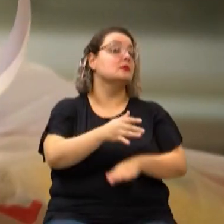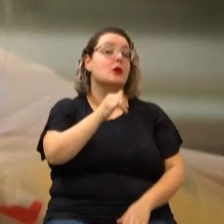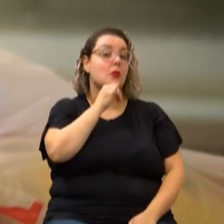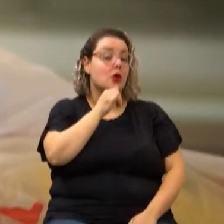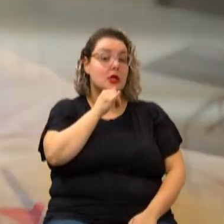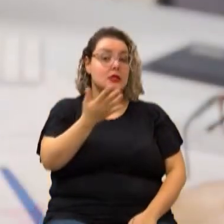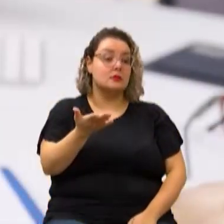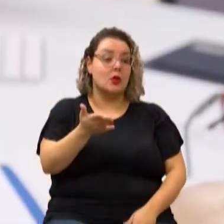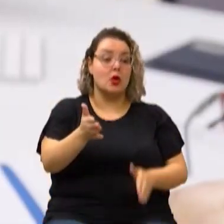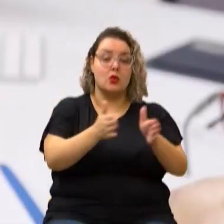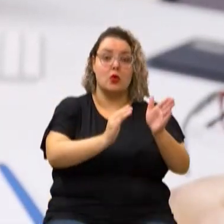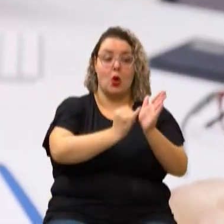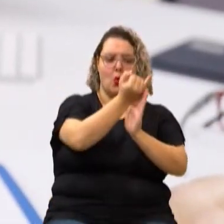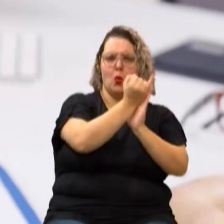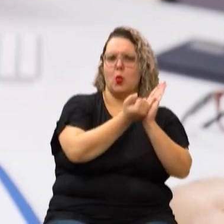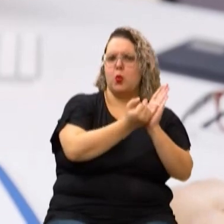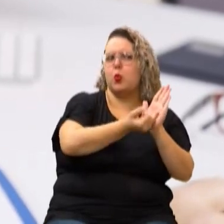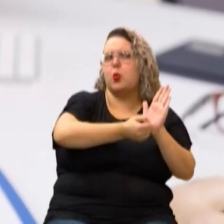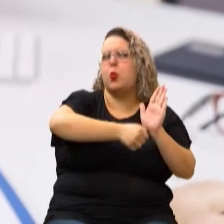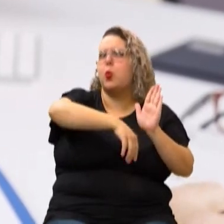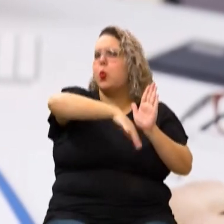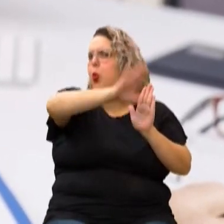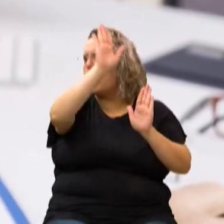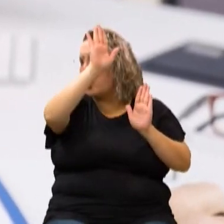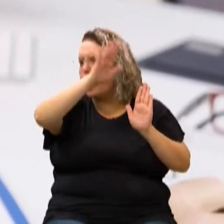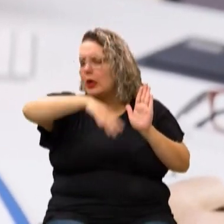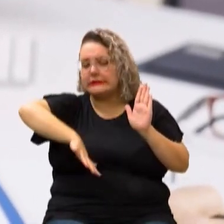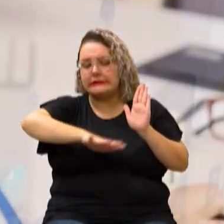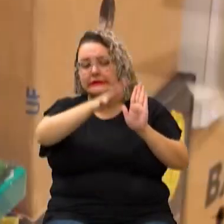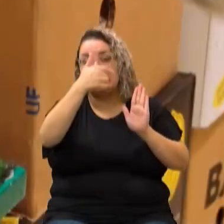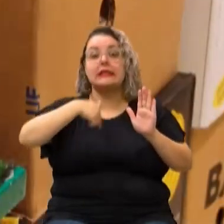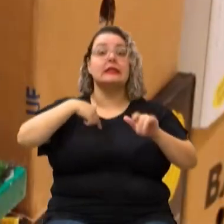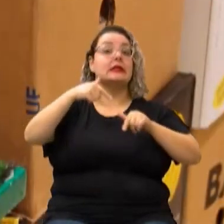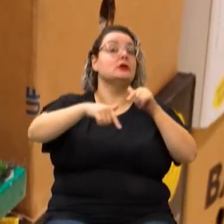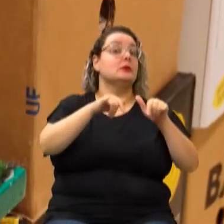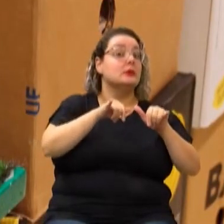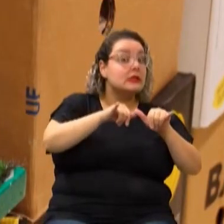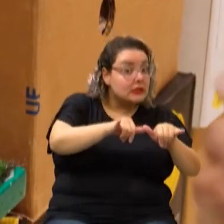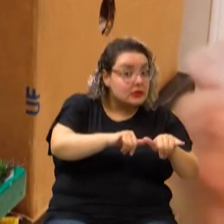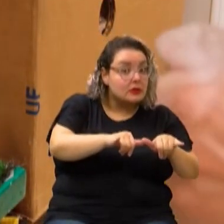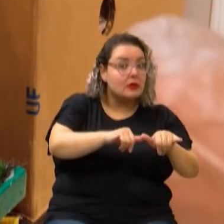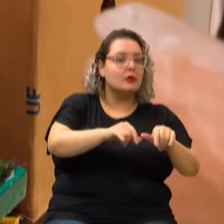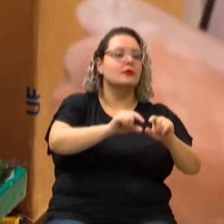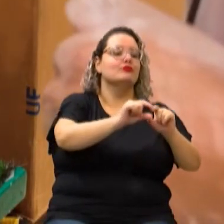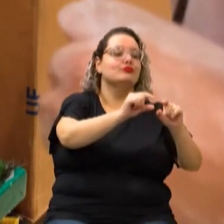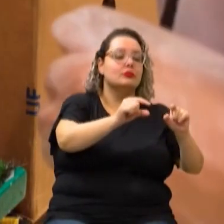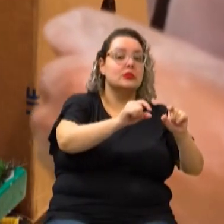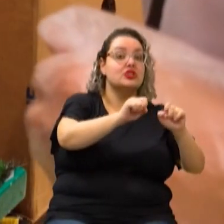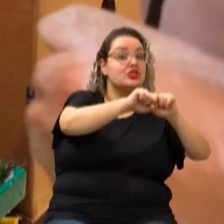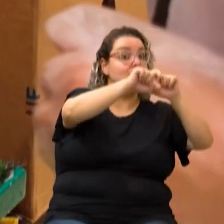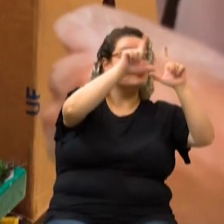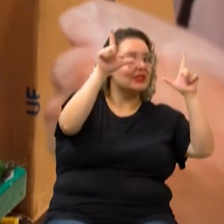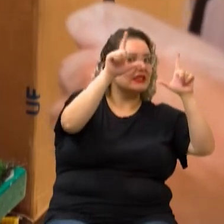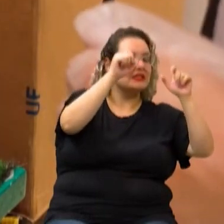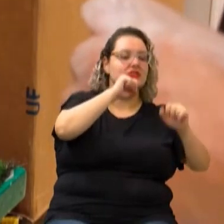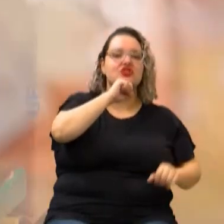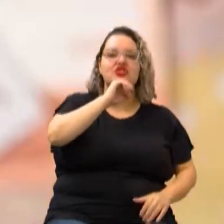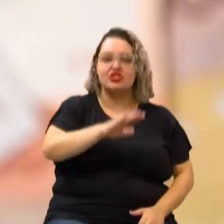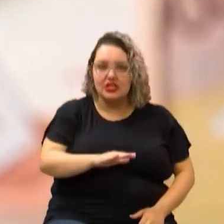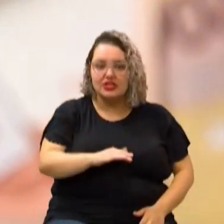poder de compra, aquilo que a gente chama de poder real de compra, ele não acompanha o aumento generalizado dos